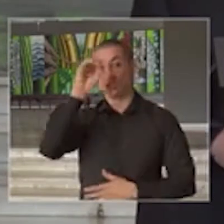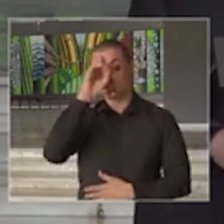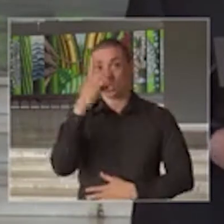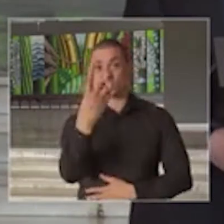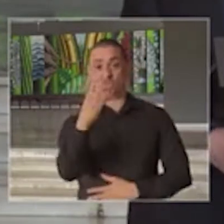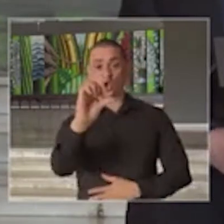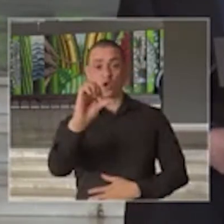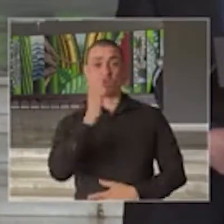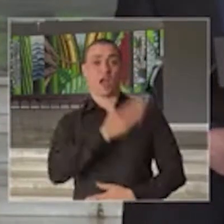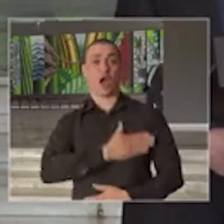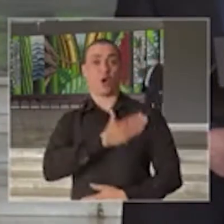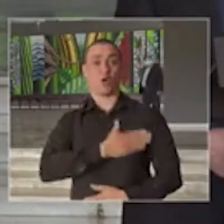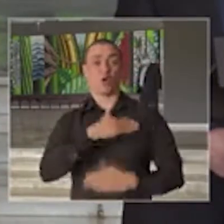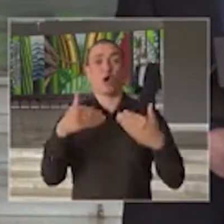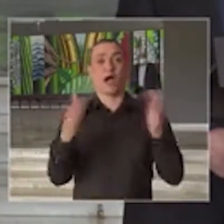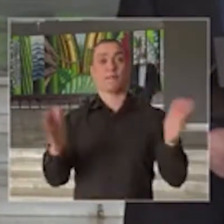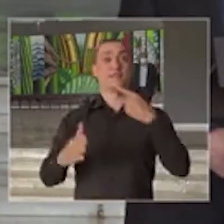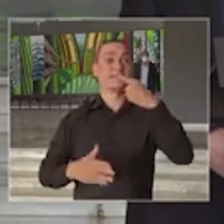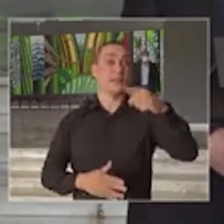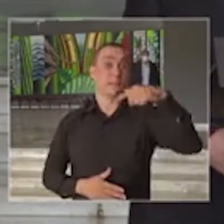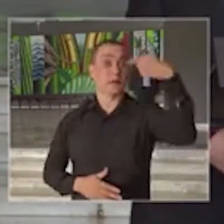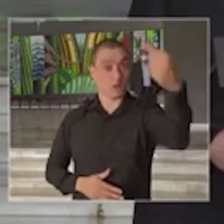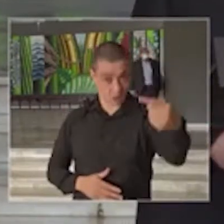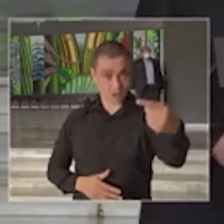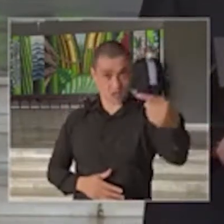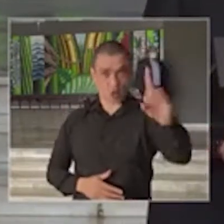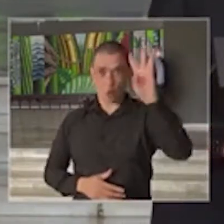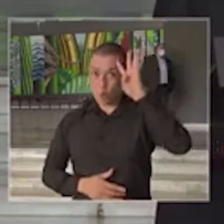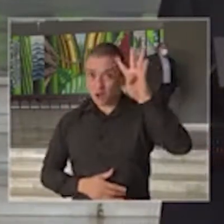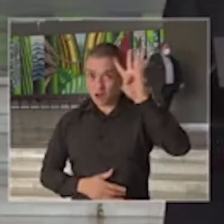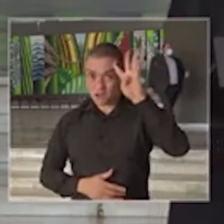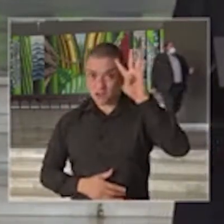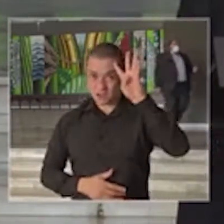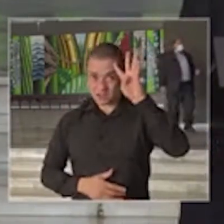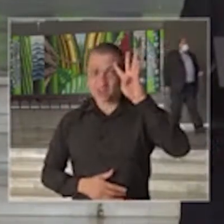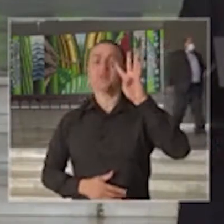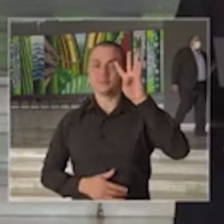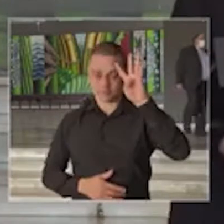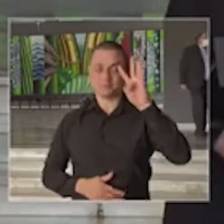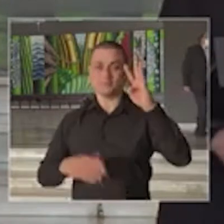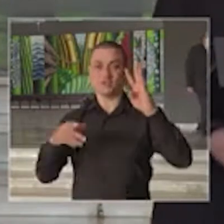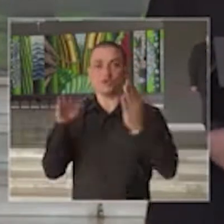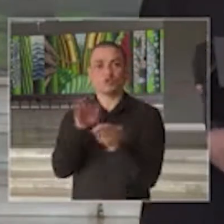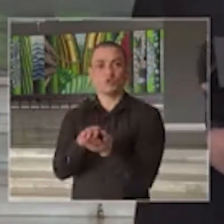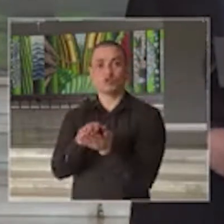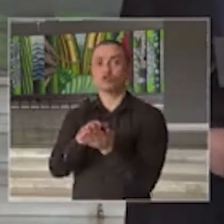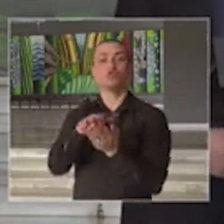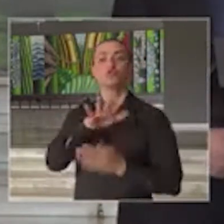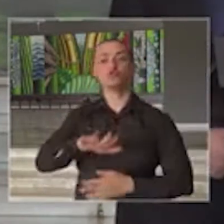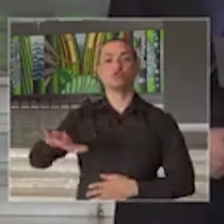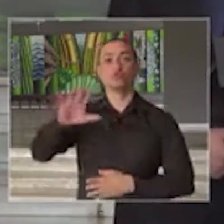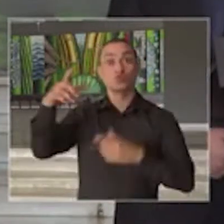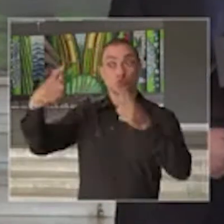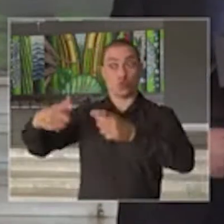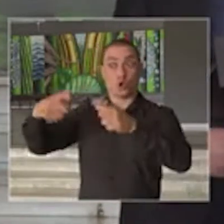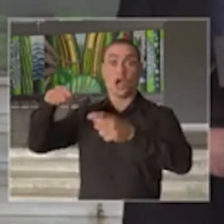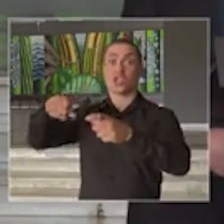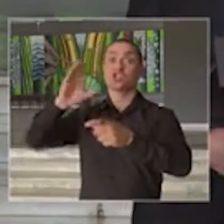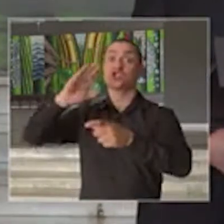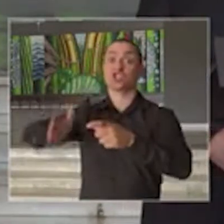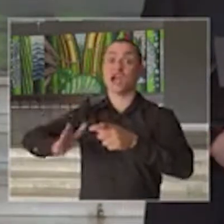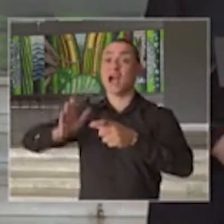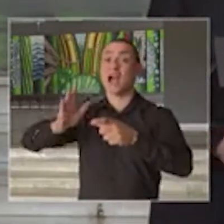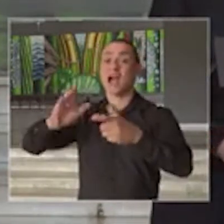dia dezenove de agosto portanto na semana que vem na quarta-feira nós reabriremos naquelas cidades